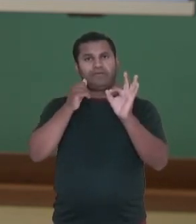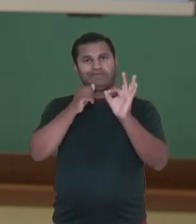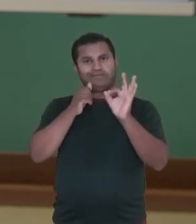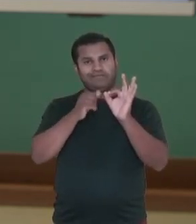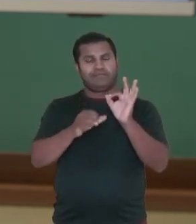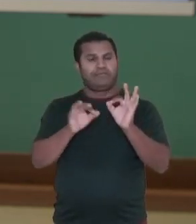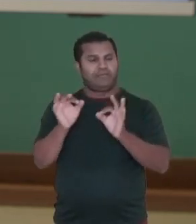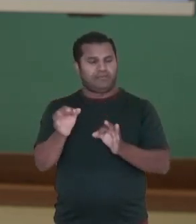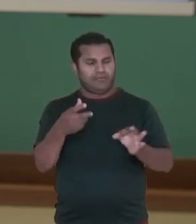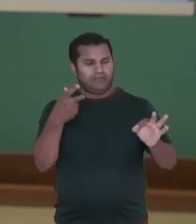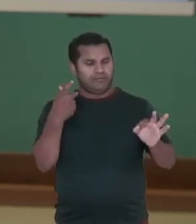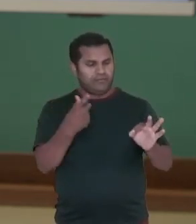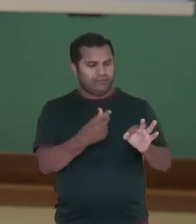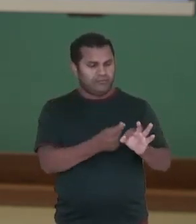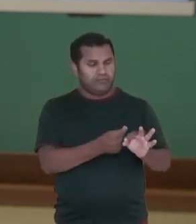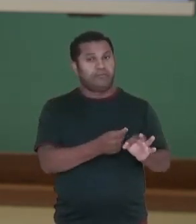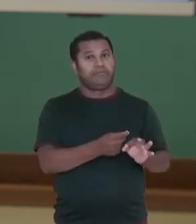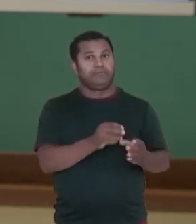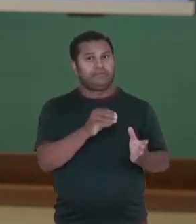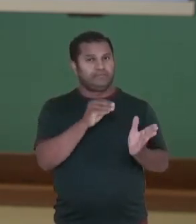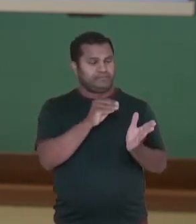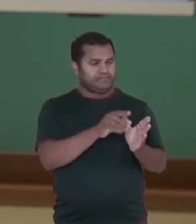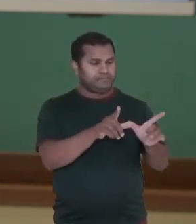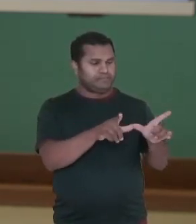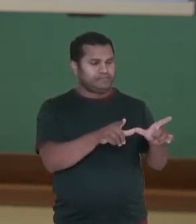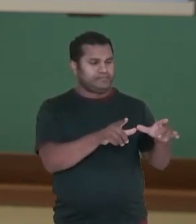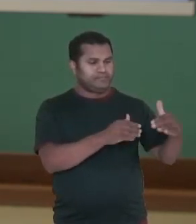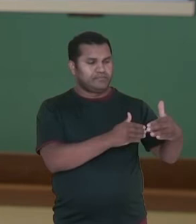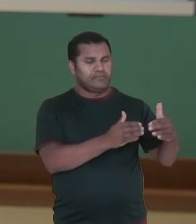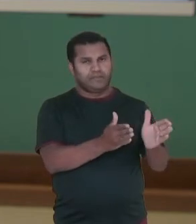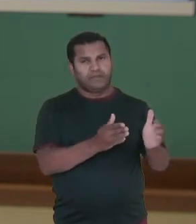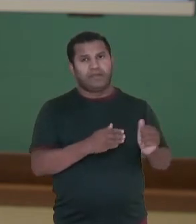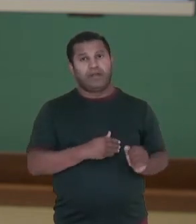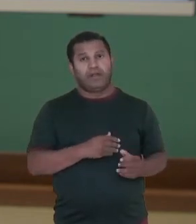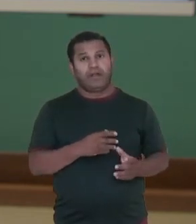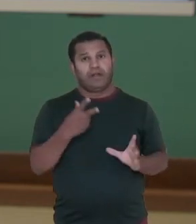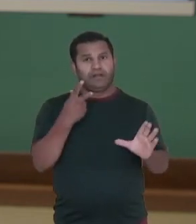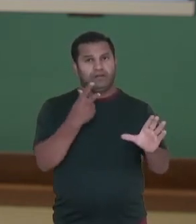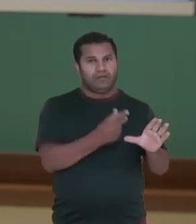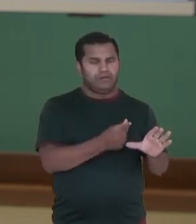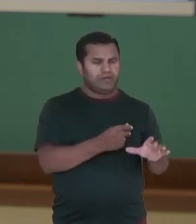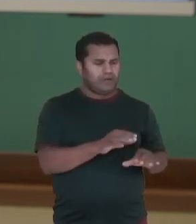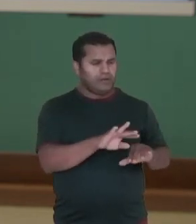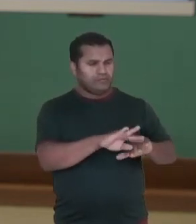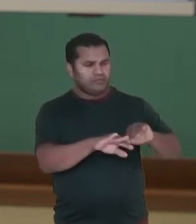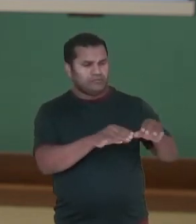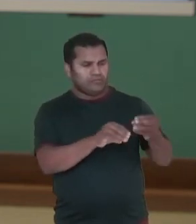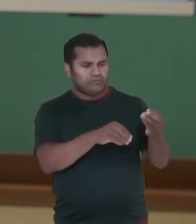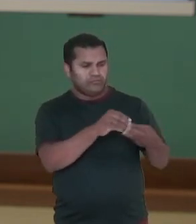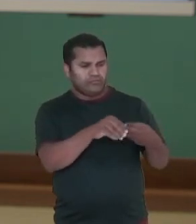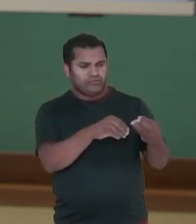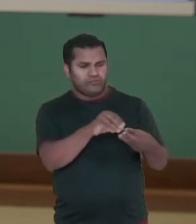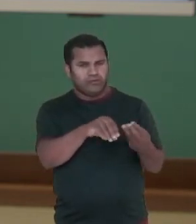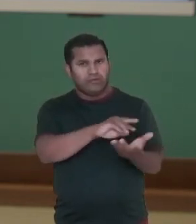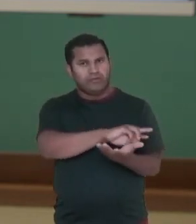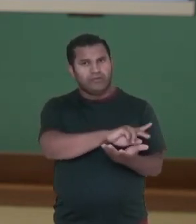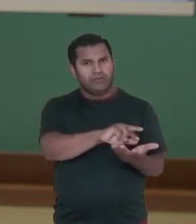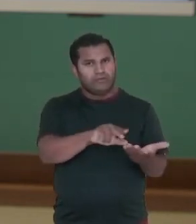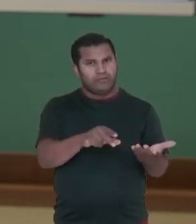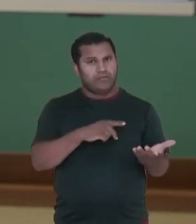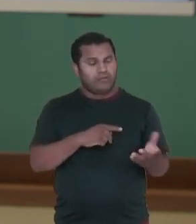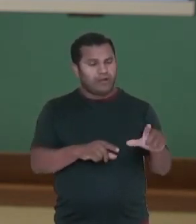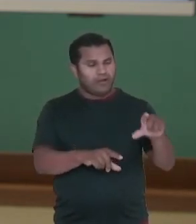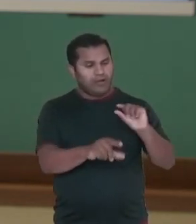com a característica que eu quero, que seja um menino, por exemplo, e que não tenha doenças. E aí eu implanto